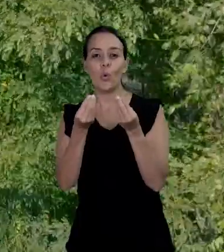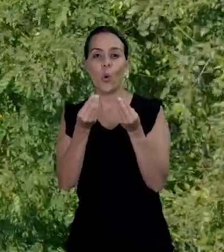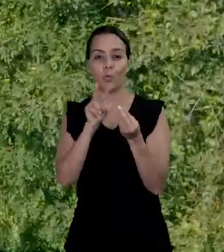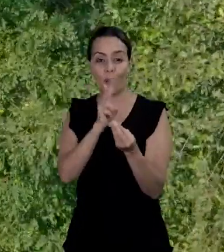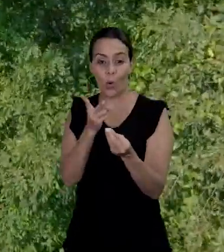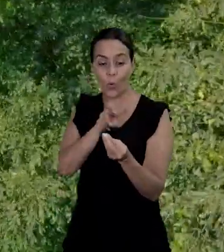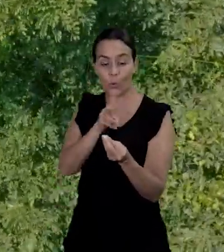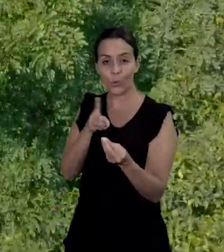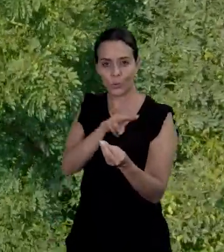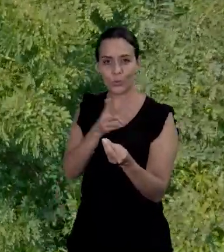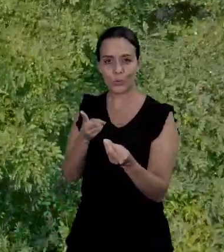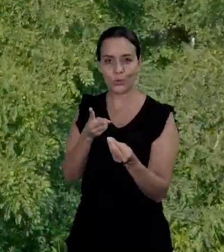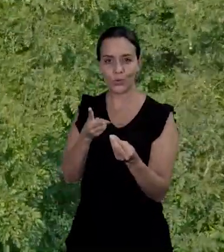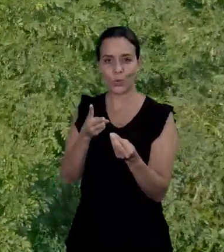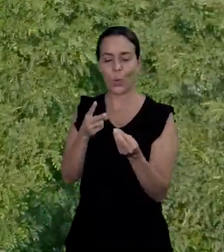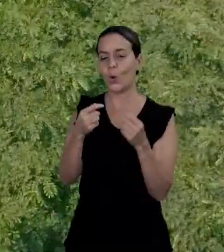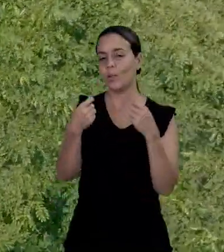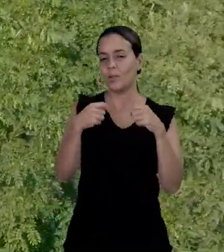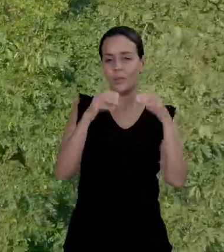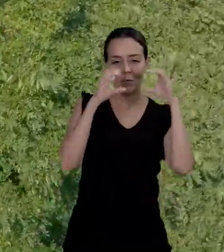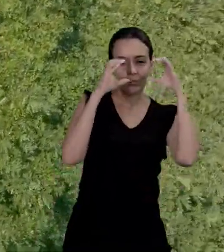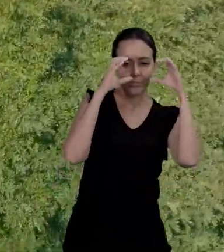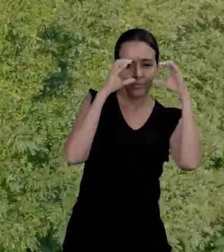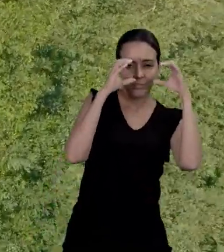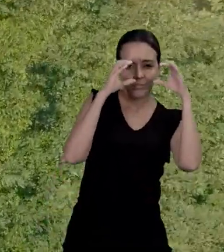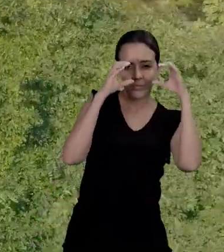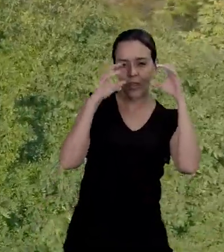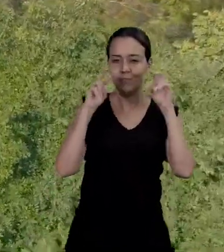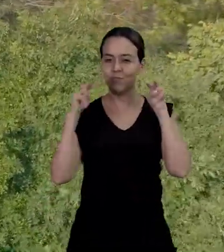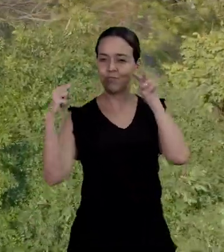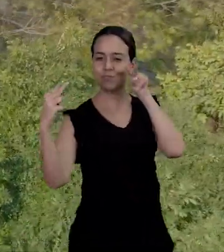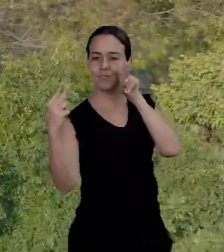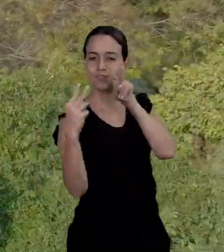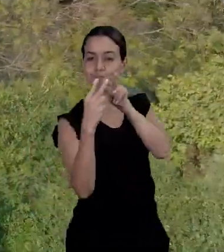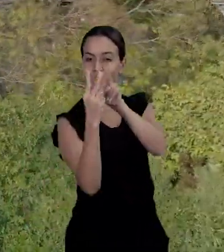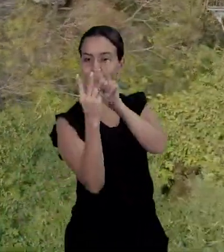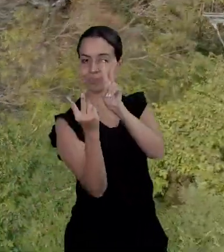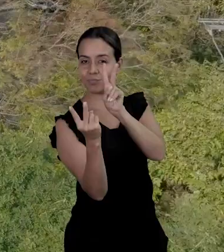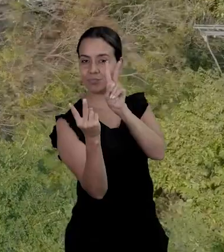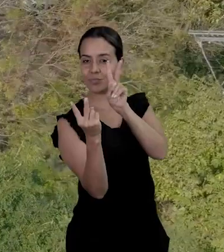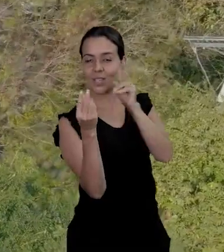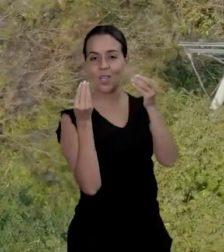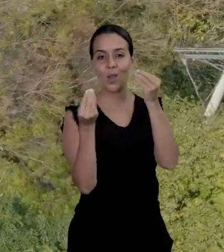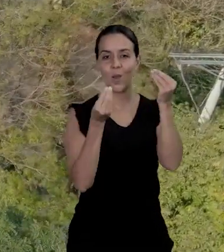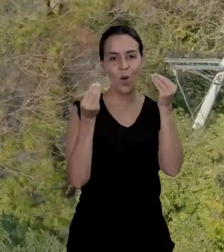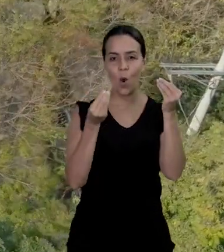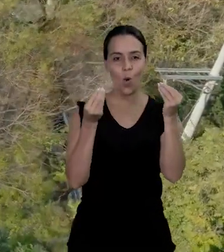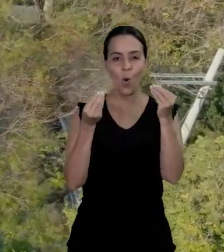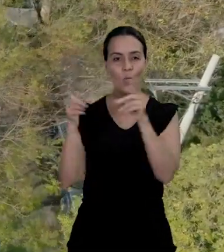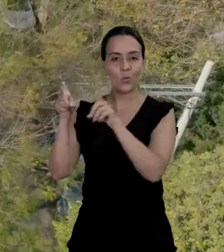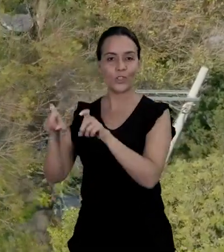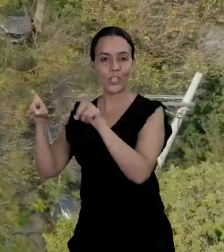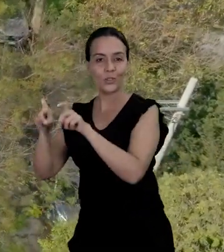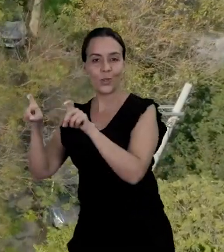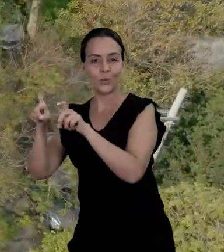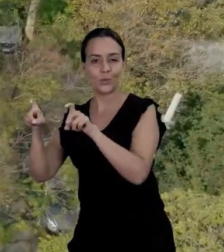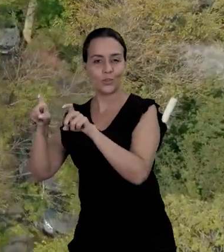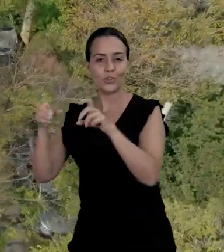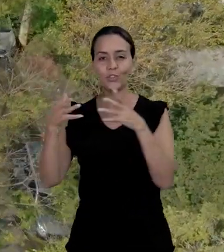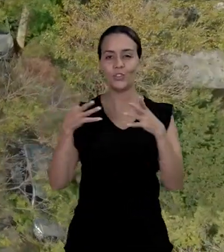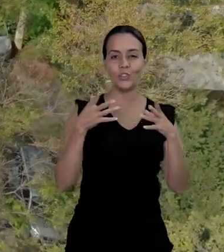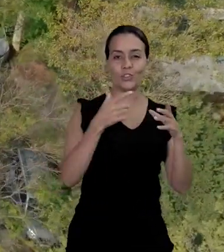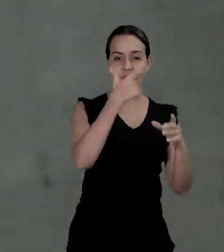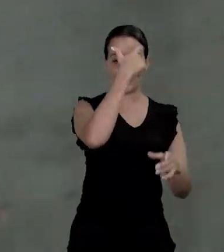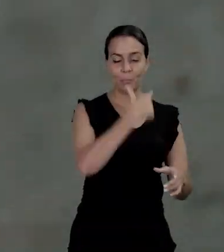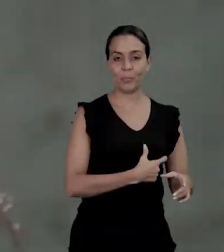off, aí você faz uma transação de fluxos entre um e outro, movimento aqui vai para lá. Então, esse cenário que está se configurando é o cenário para